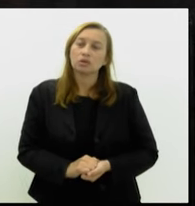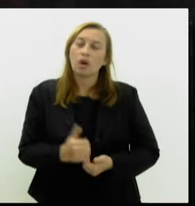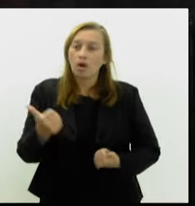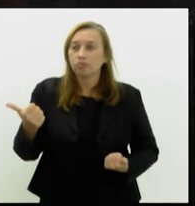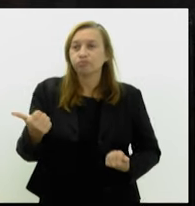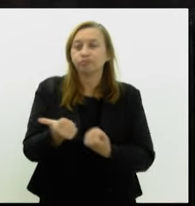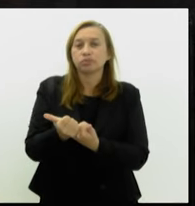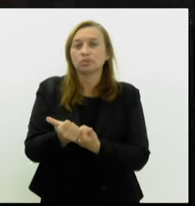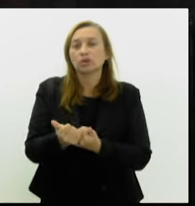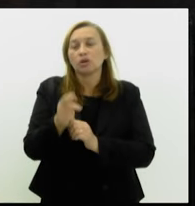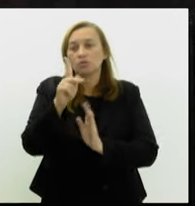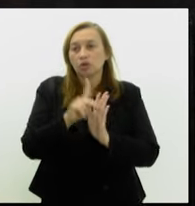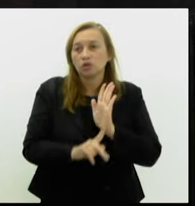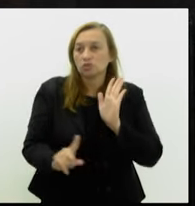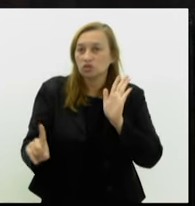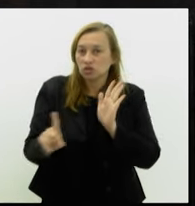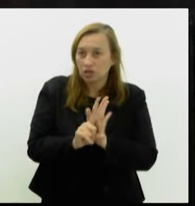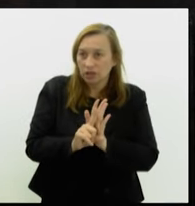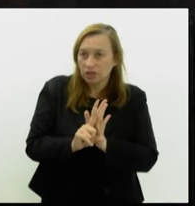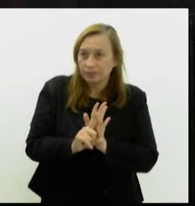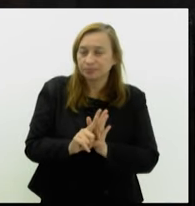apoiamos projetos de leis,